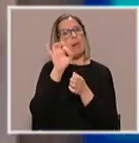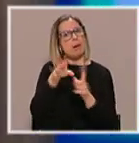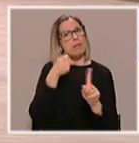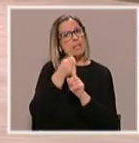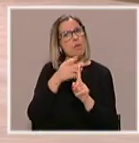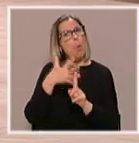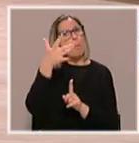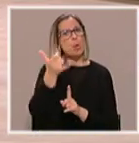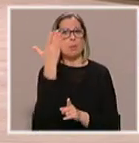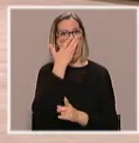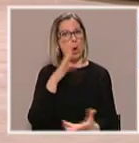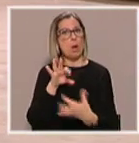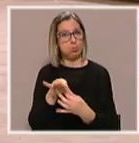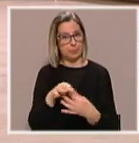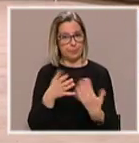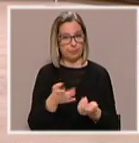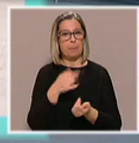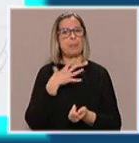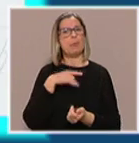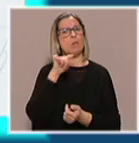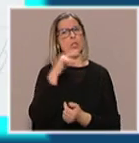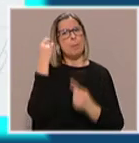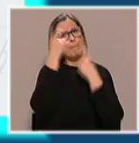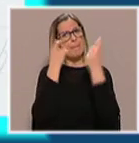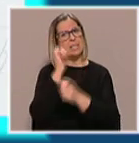reflitam sobre a rotina do vosso sono